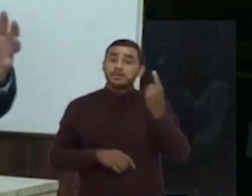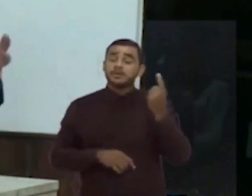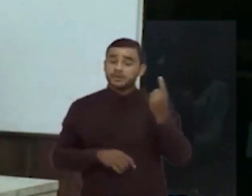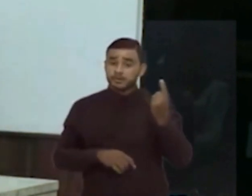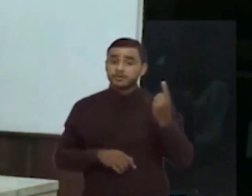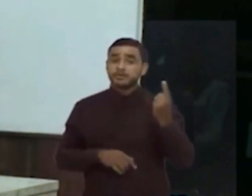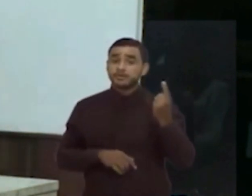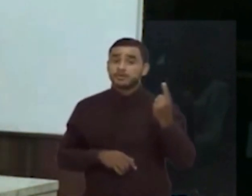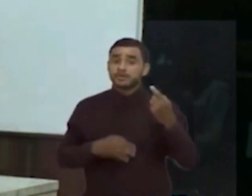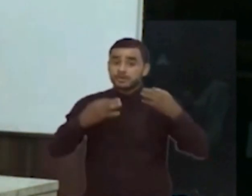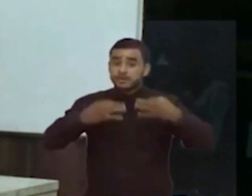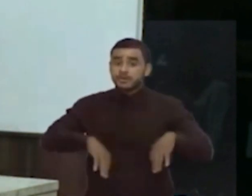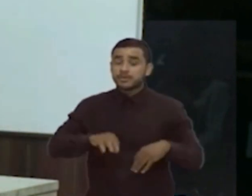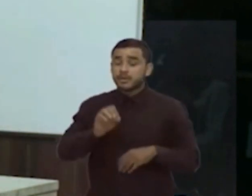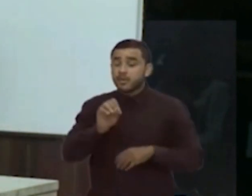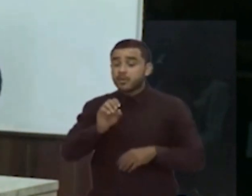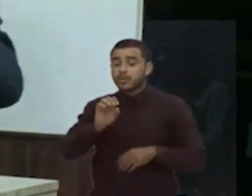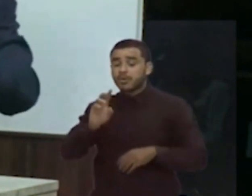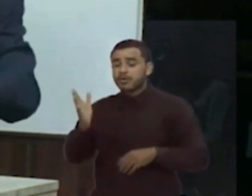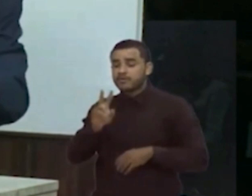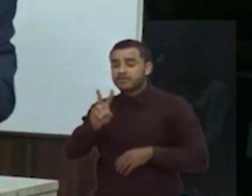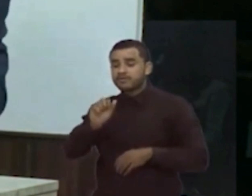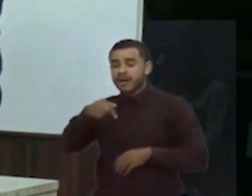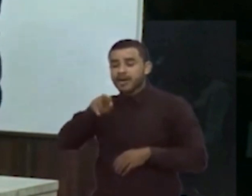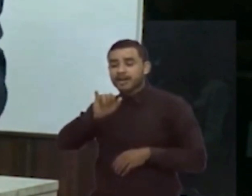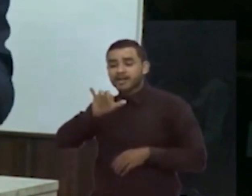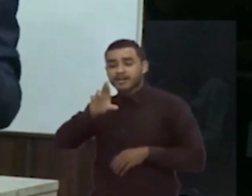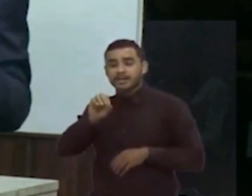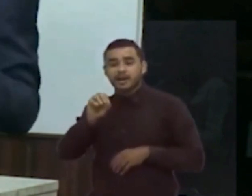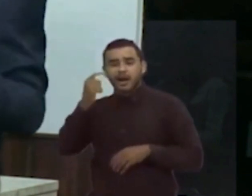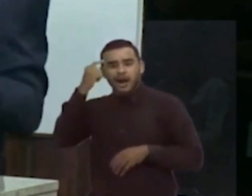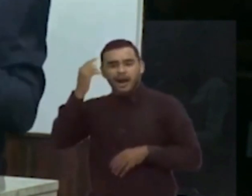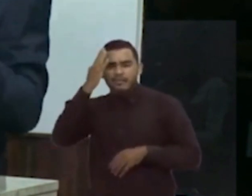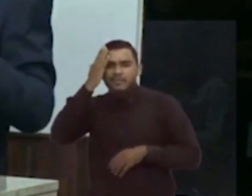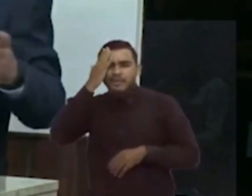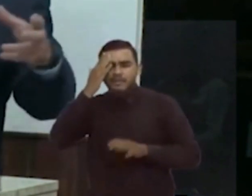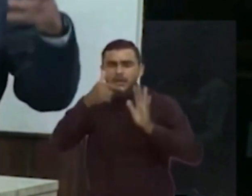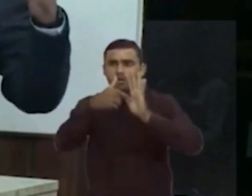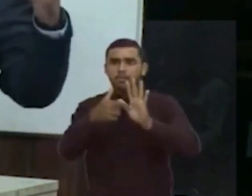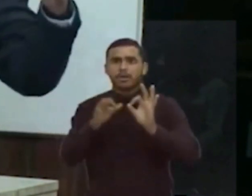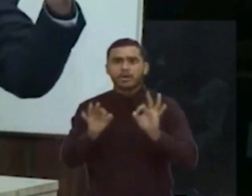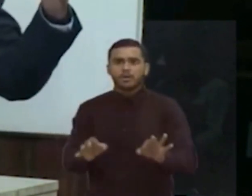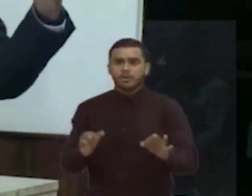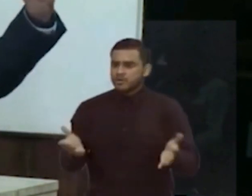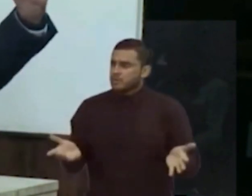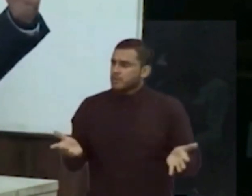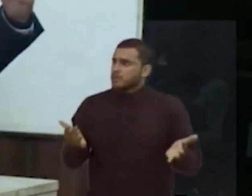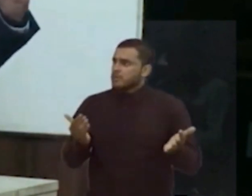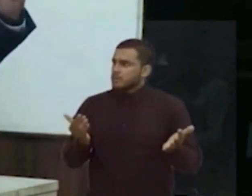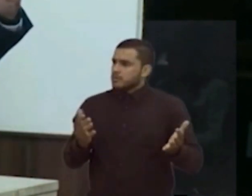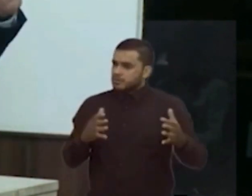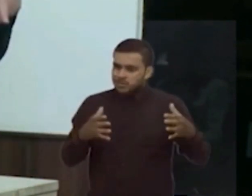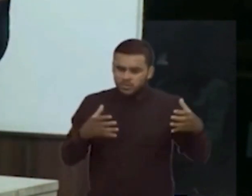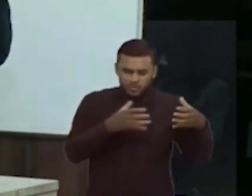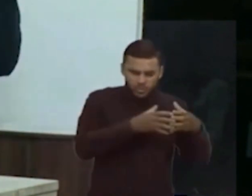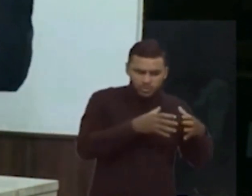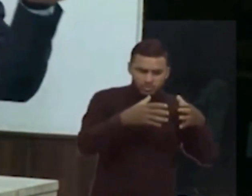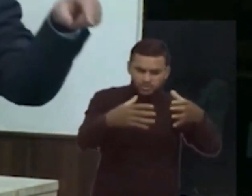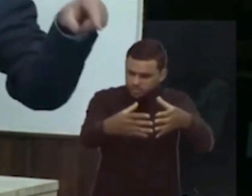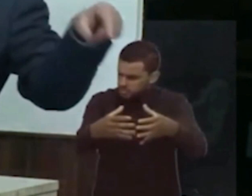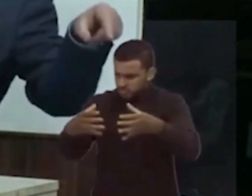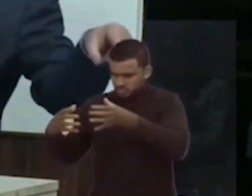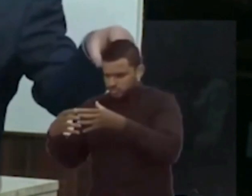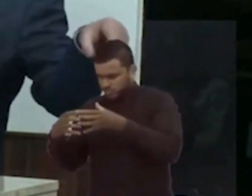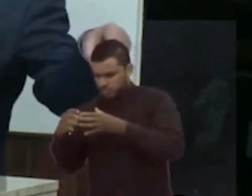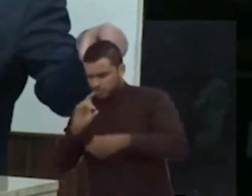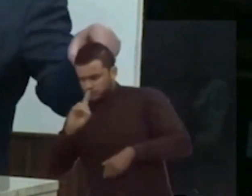verem ali a distância. Pois bem, foi a capacidade extraordinária desses grandes homens, para além